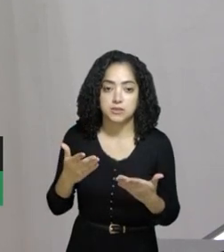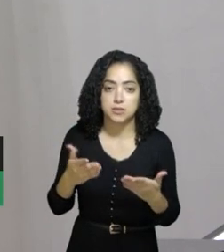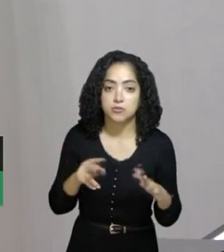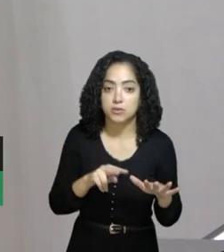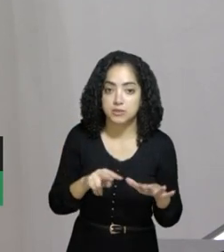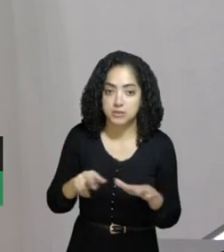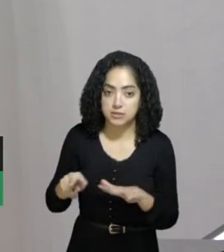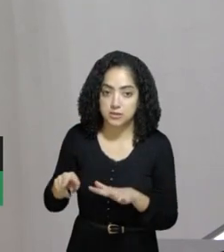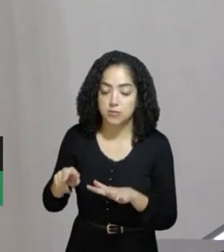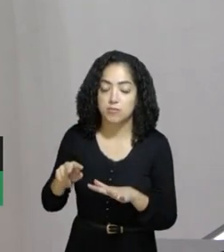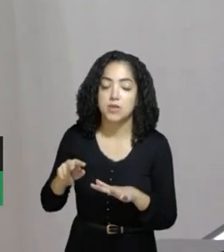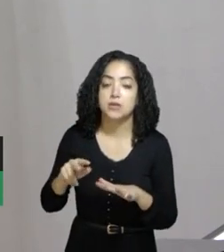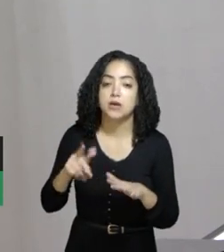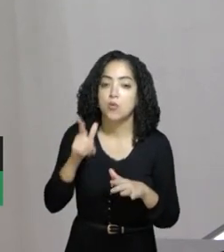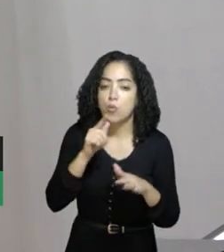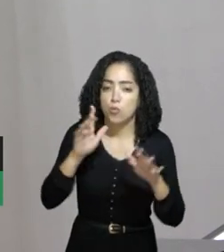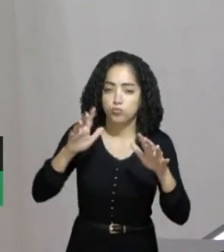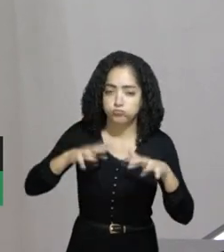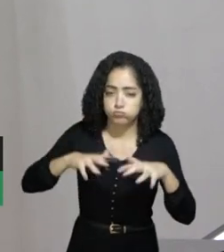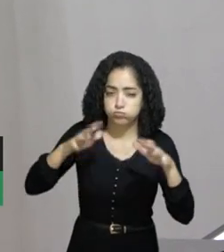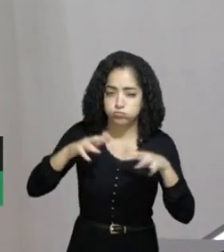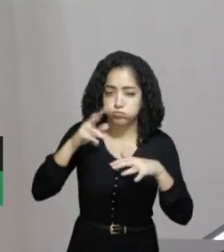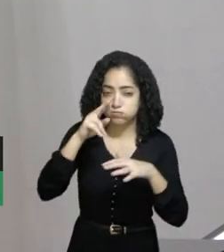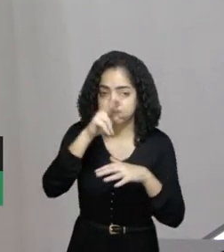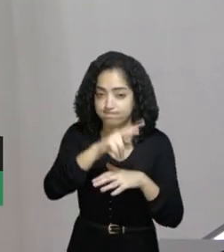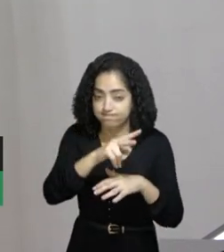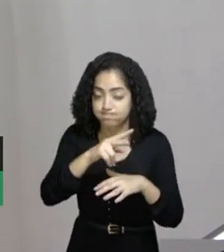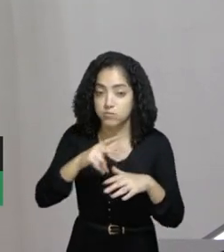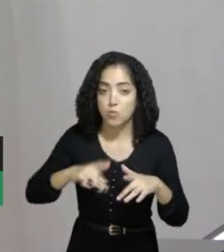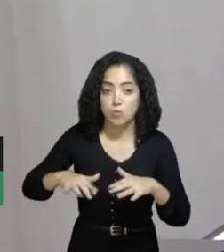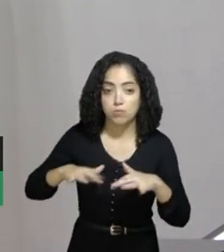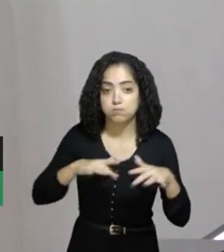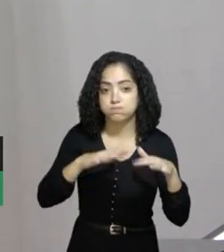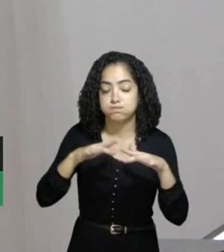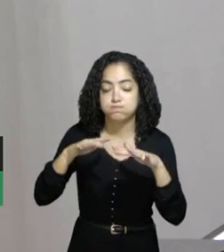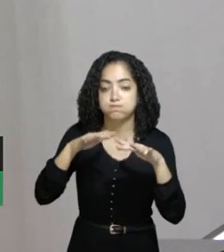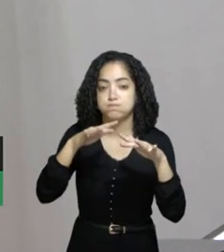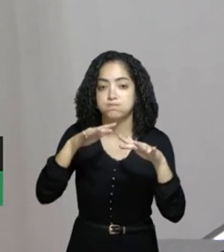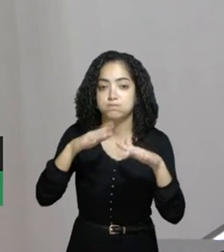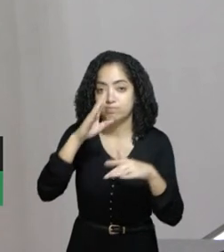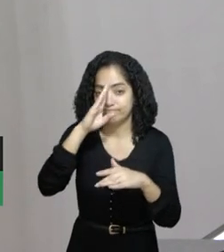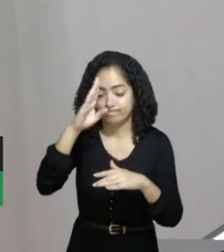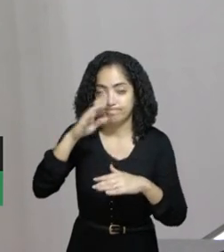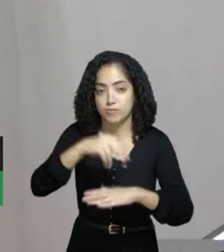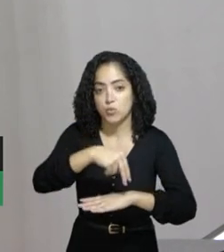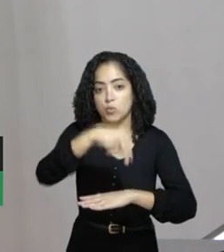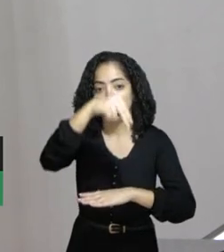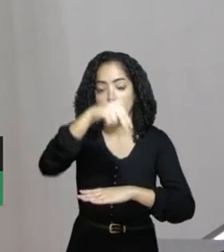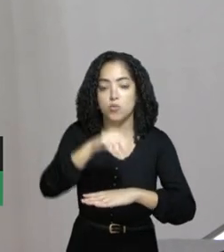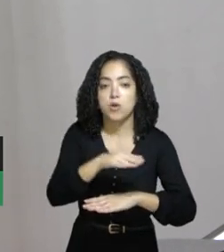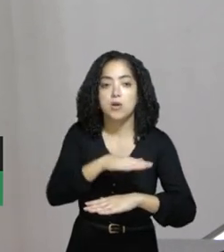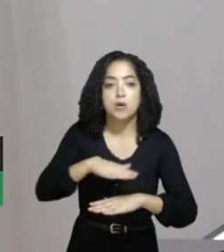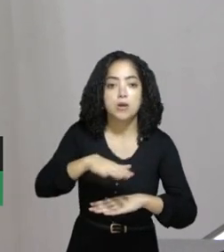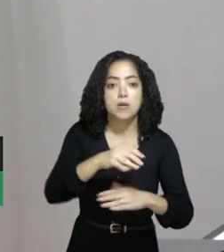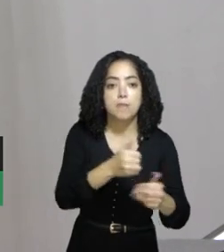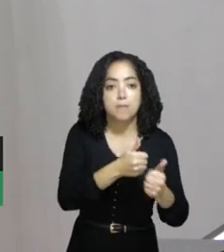que infelizmente resultam em graves inundações, especialmente no Alto Vale do Itajaí e no